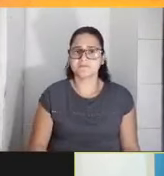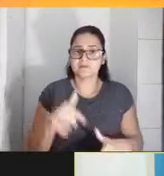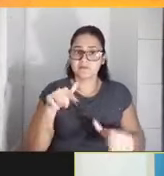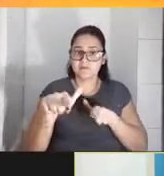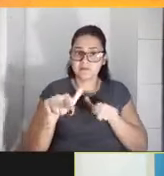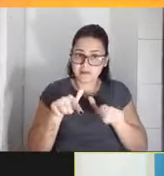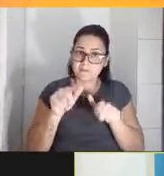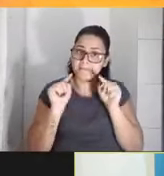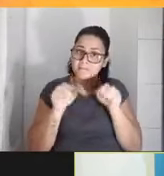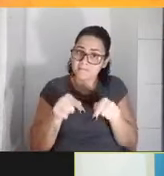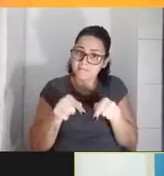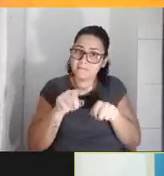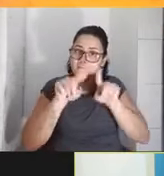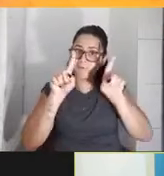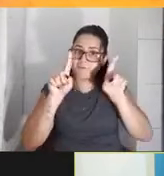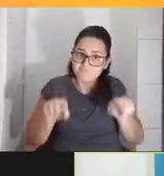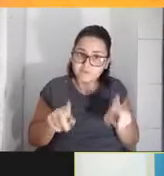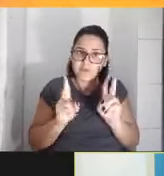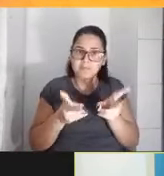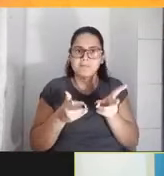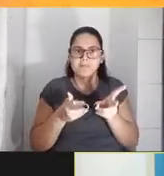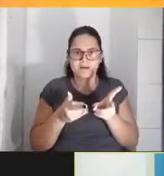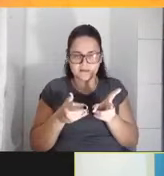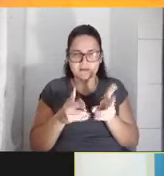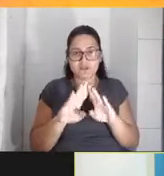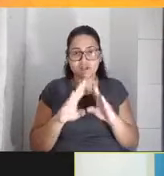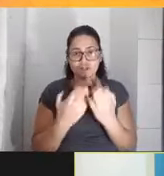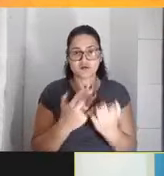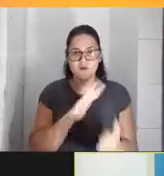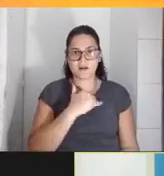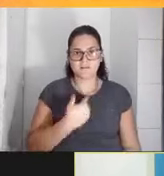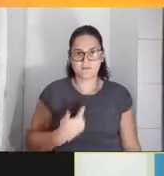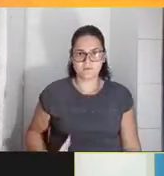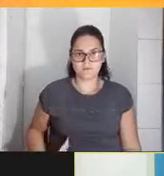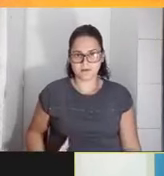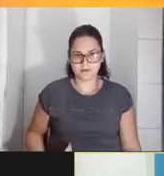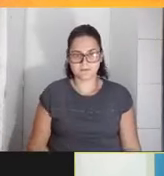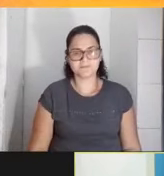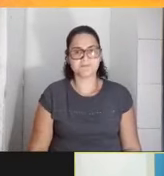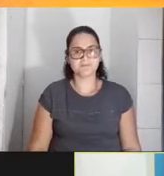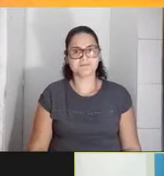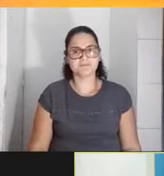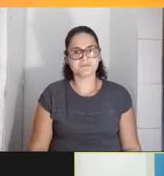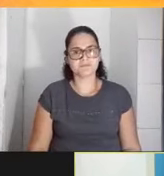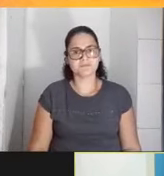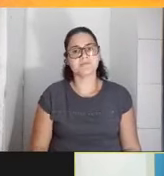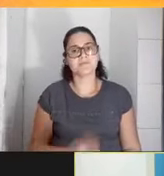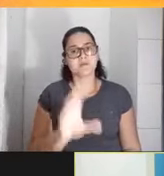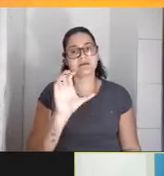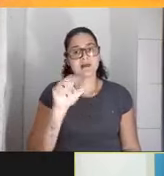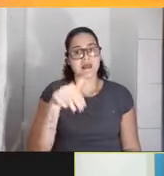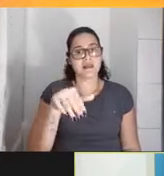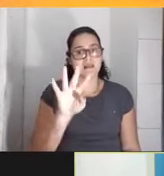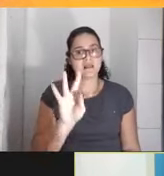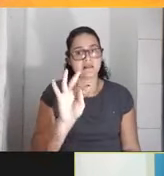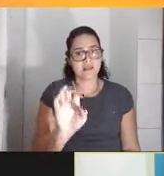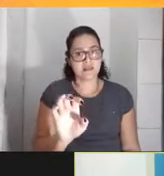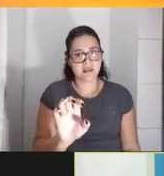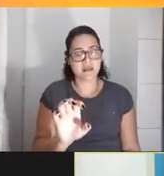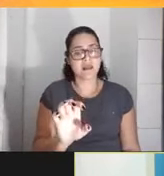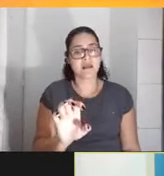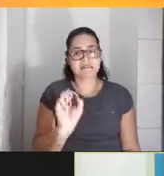esses profissionais dentro da escola pública, né? A CNTE, sem a